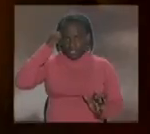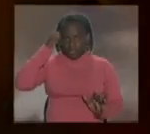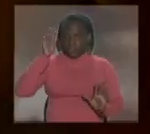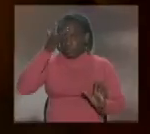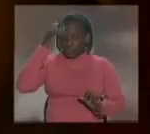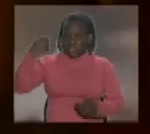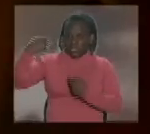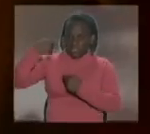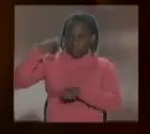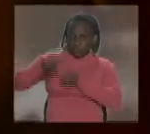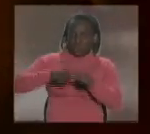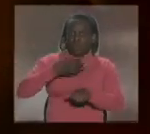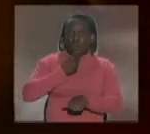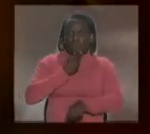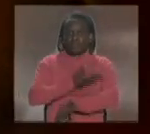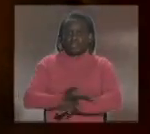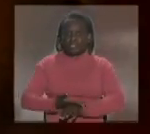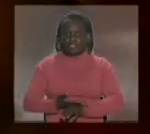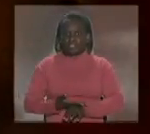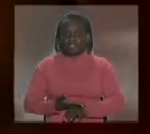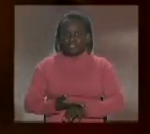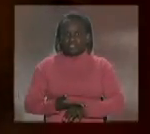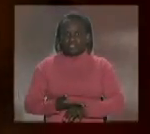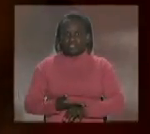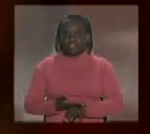me fizeram homem branca.